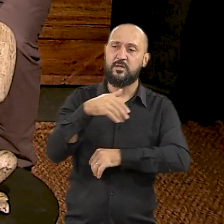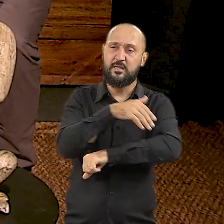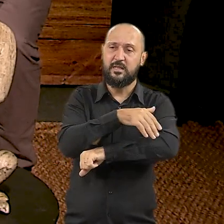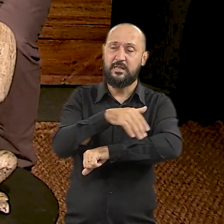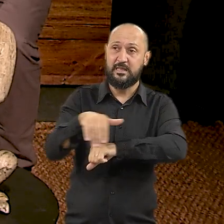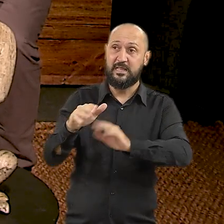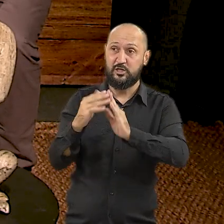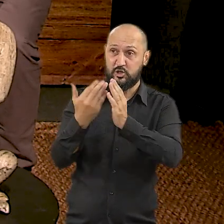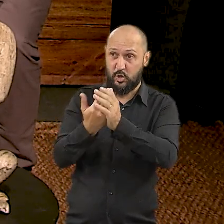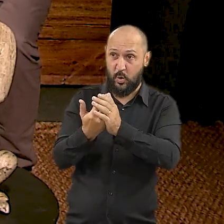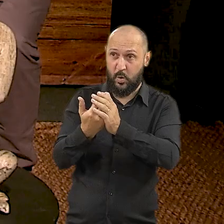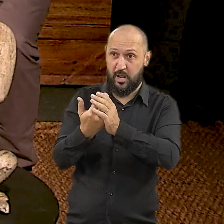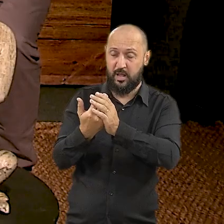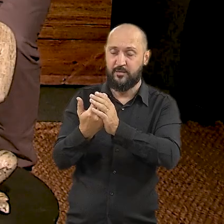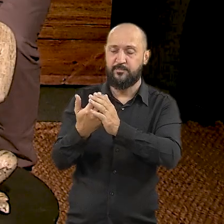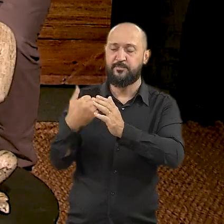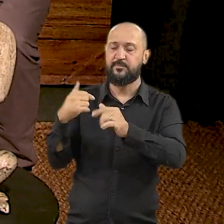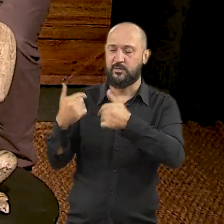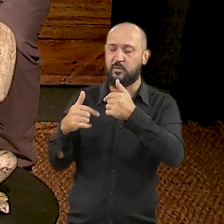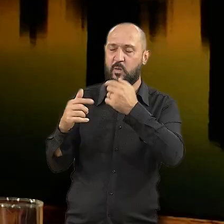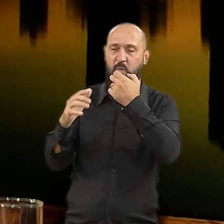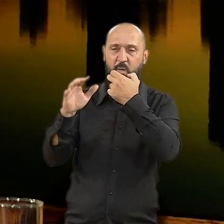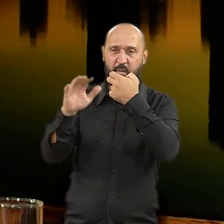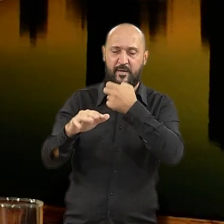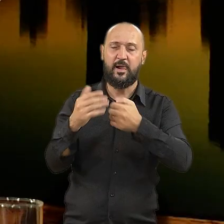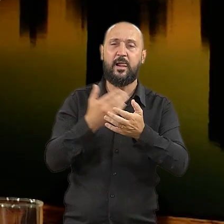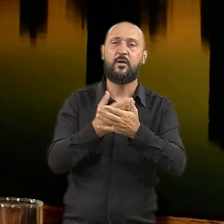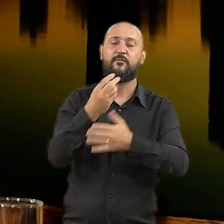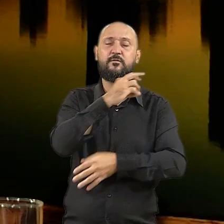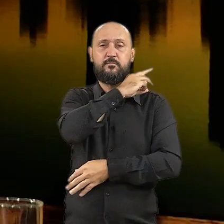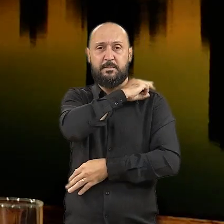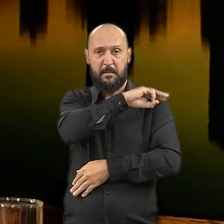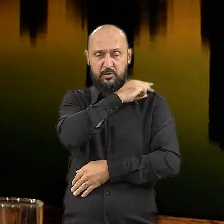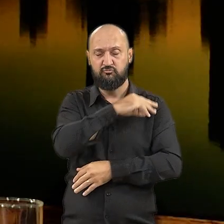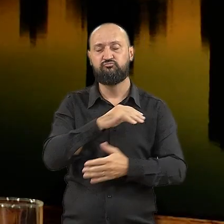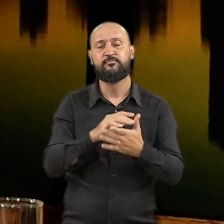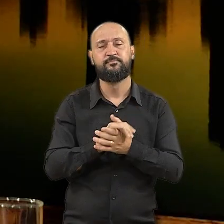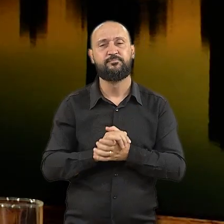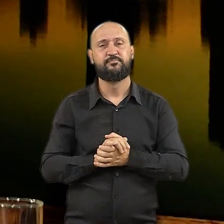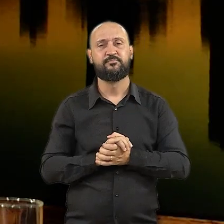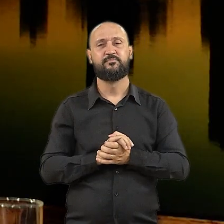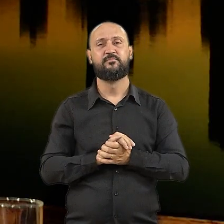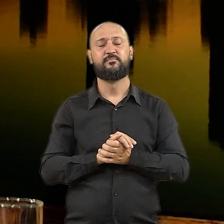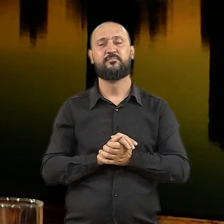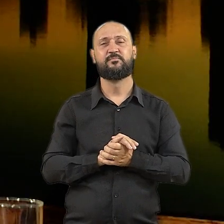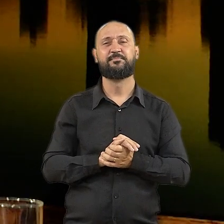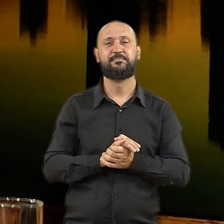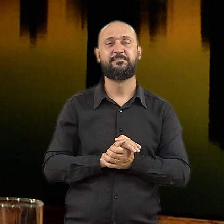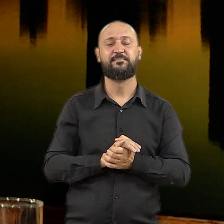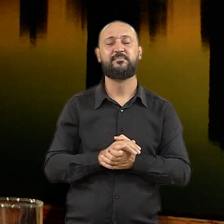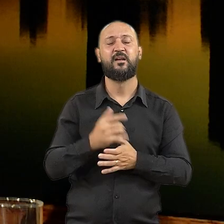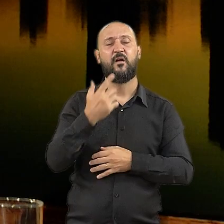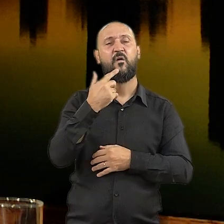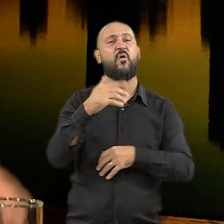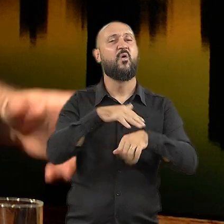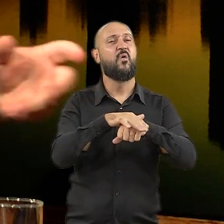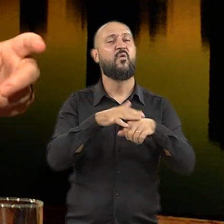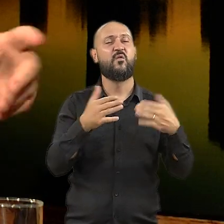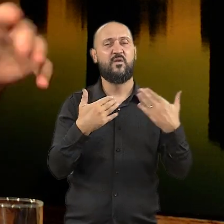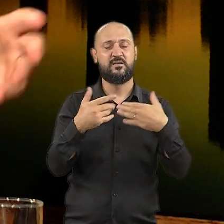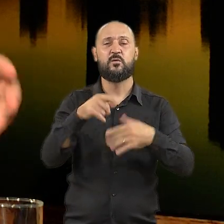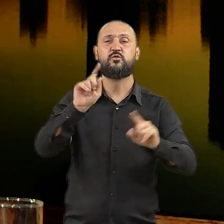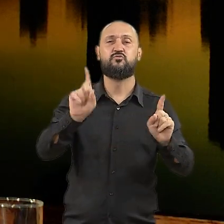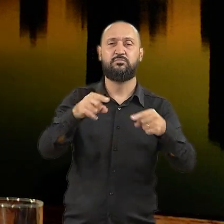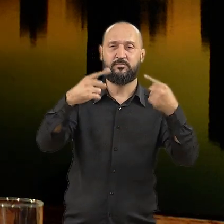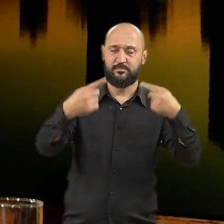na rua da minha escola, onde eu já estava iniciando o 2º grau. E aí Aí falei com esse